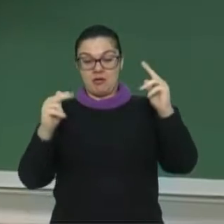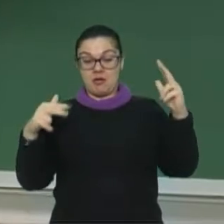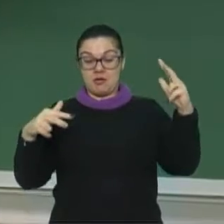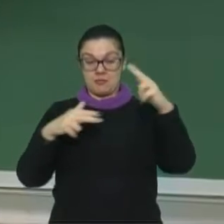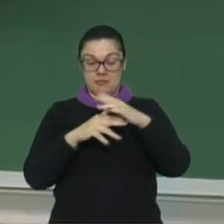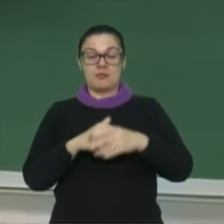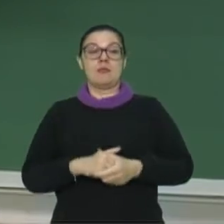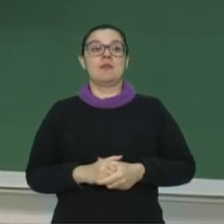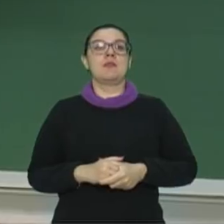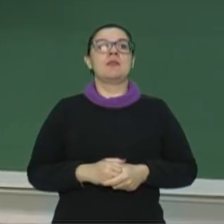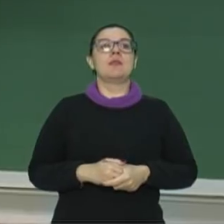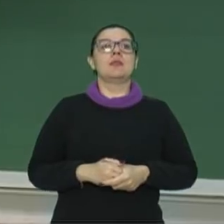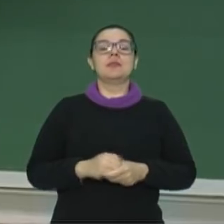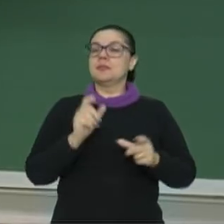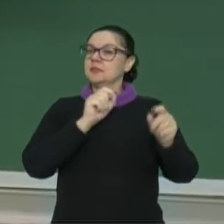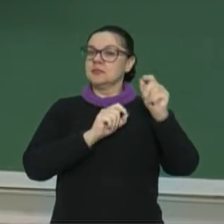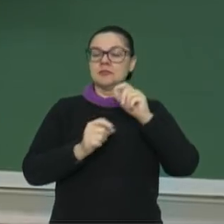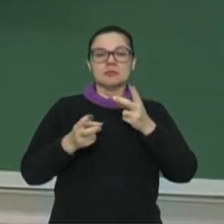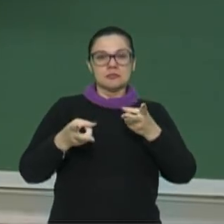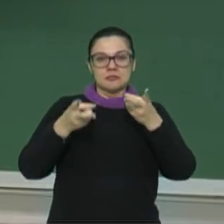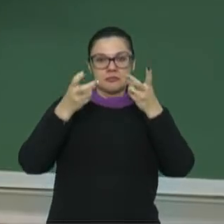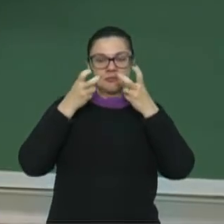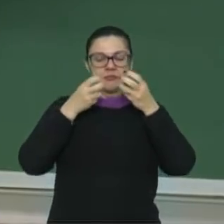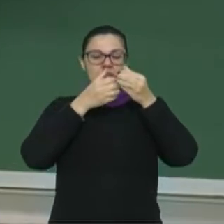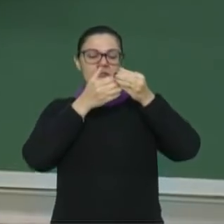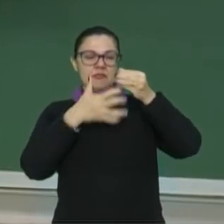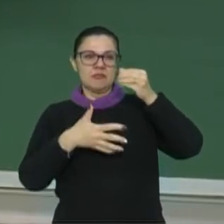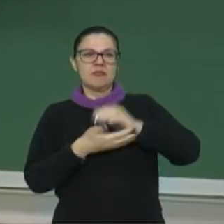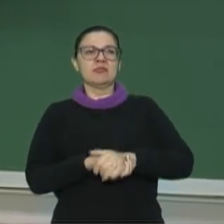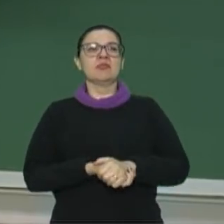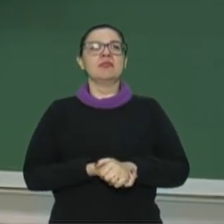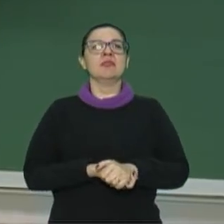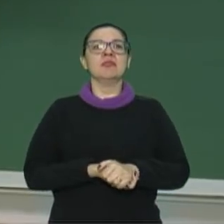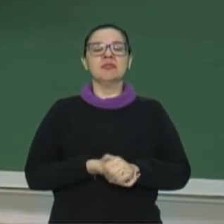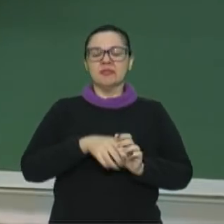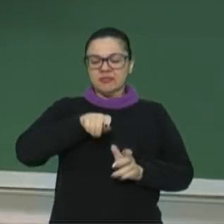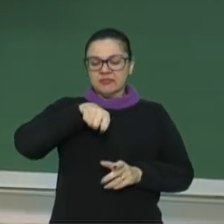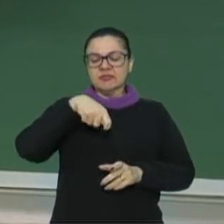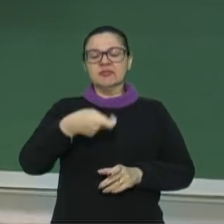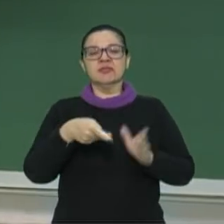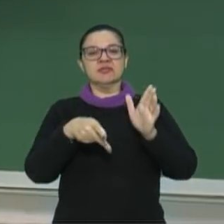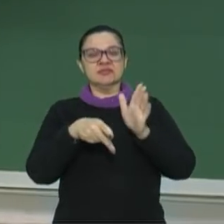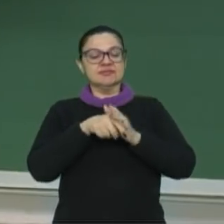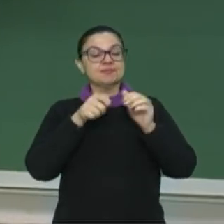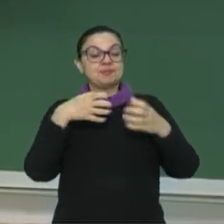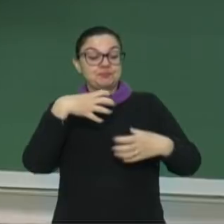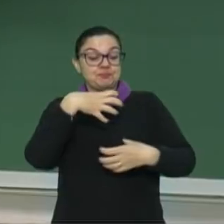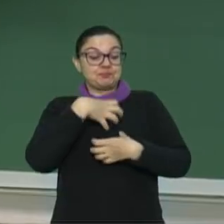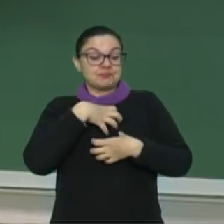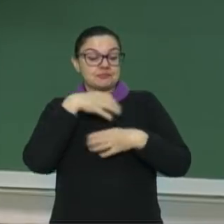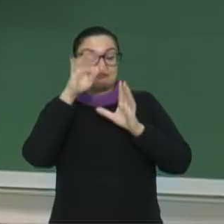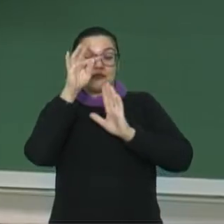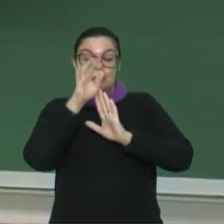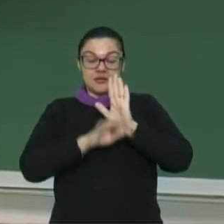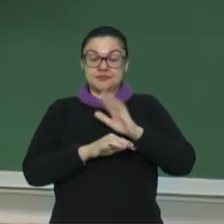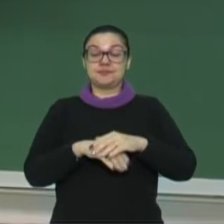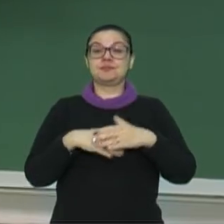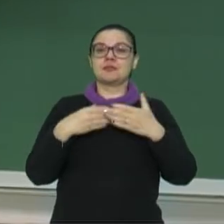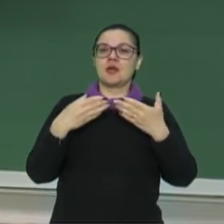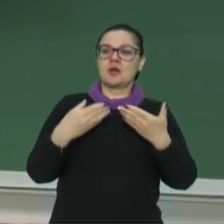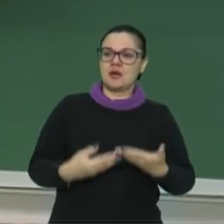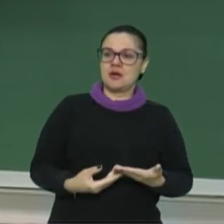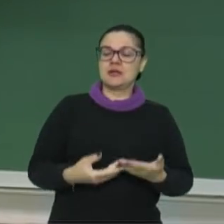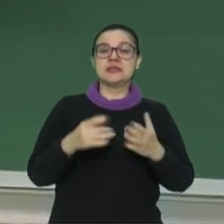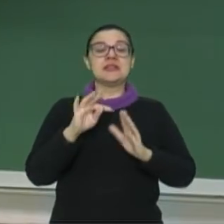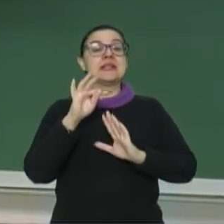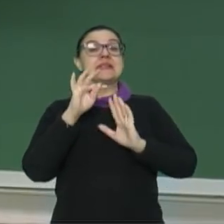nessa aula. O que a gente observa, né? A gente vai aí pensar um pouquinho a respeito do gênero e pensar nesse tema que é tão